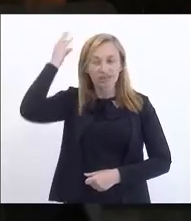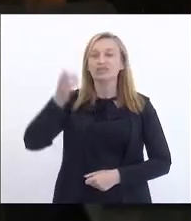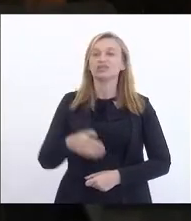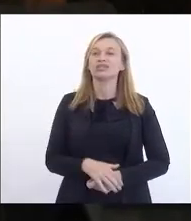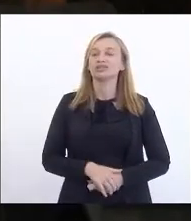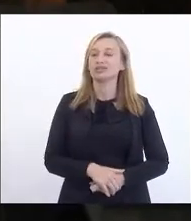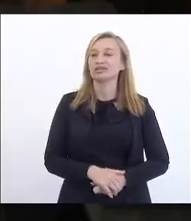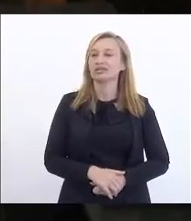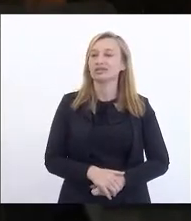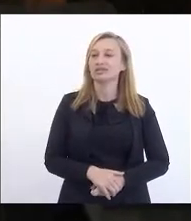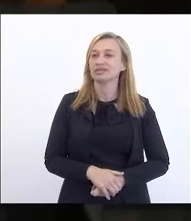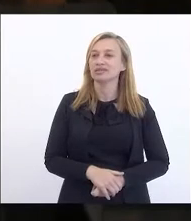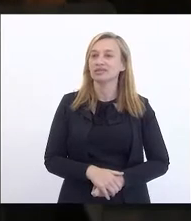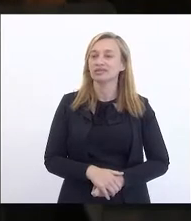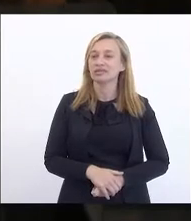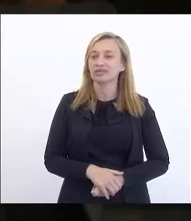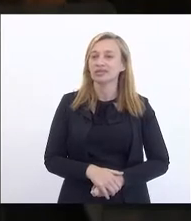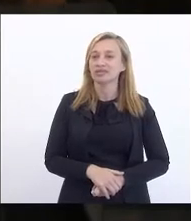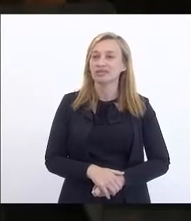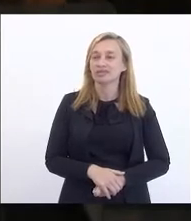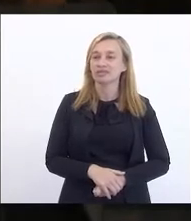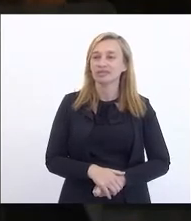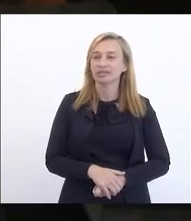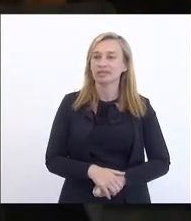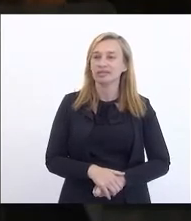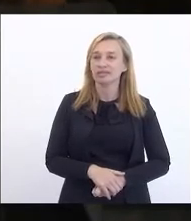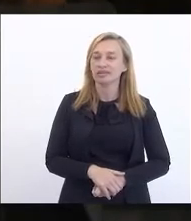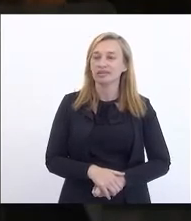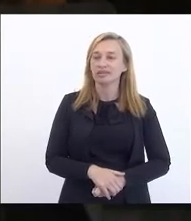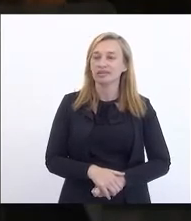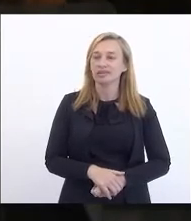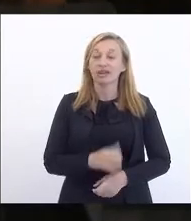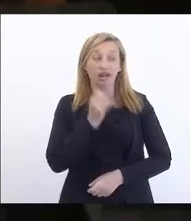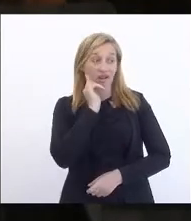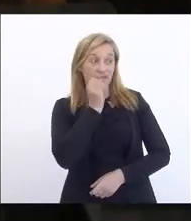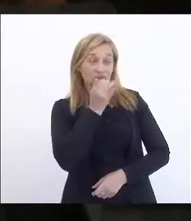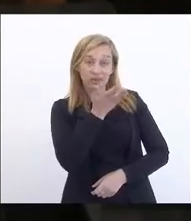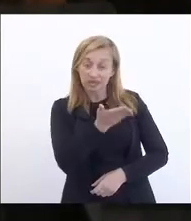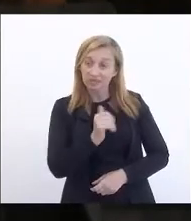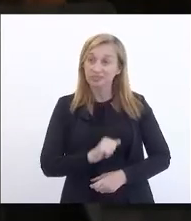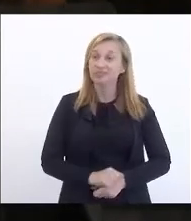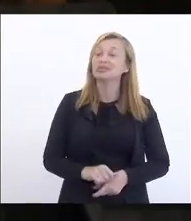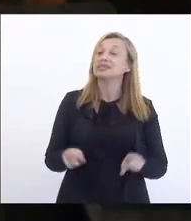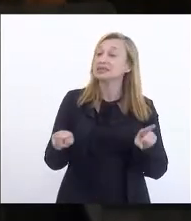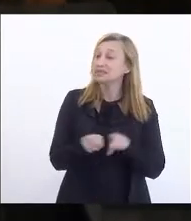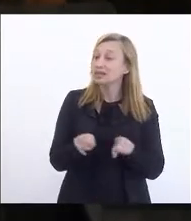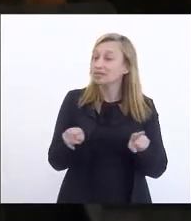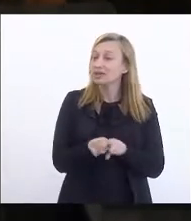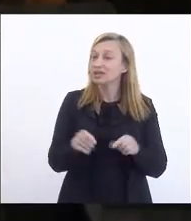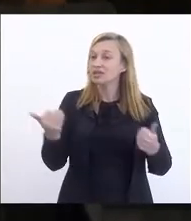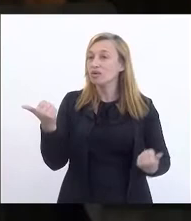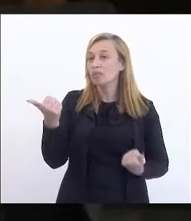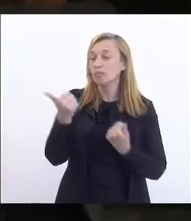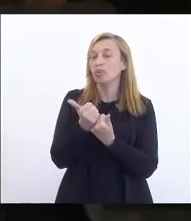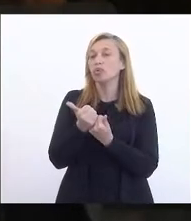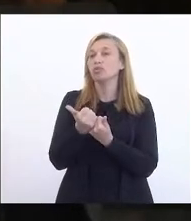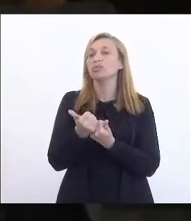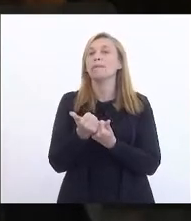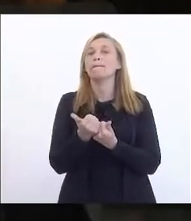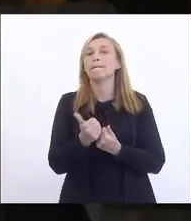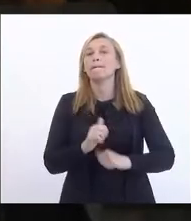esteve na relatoria e teve também a colaboração